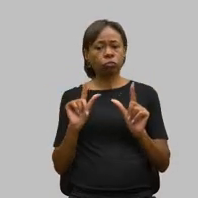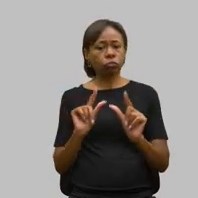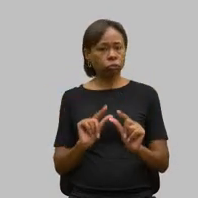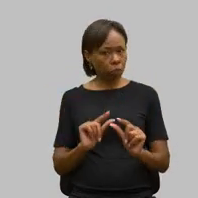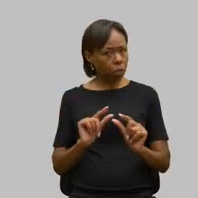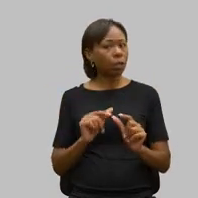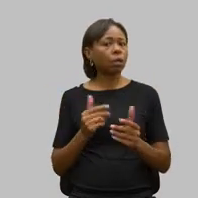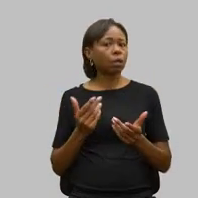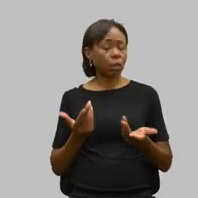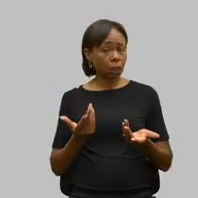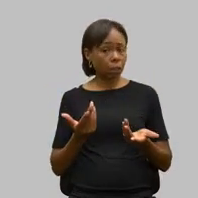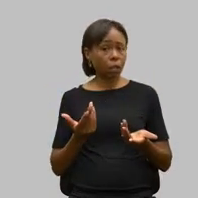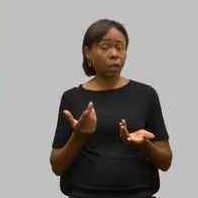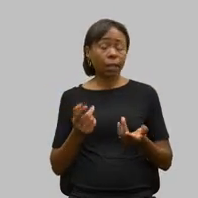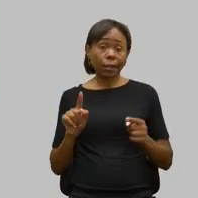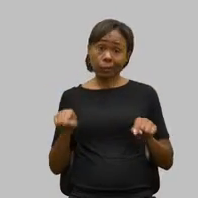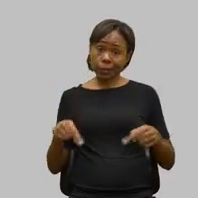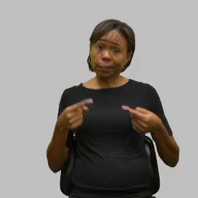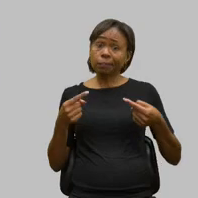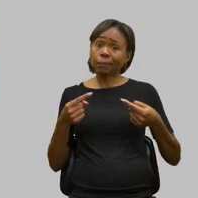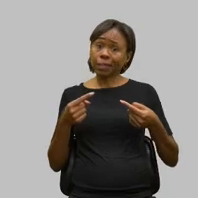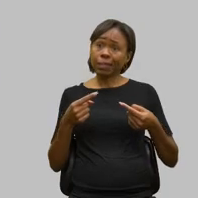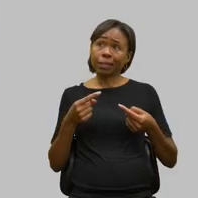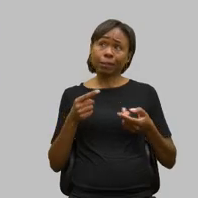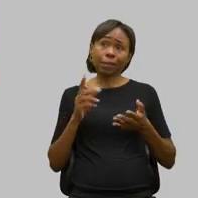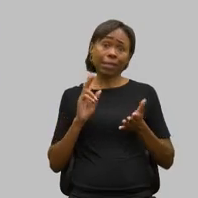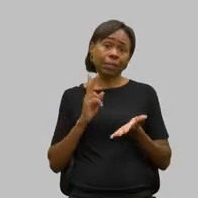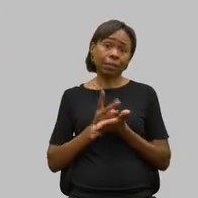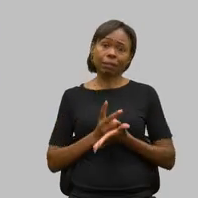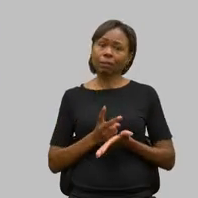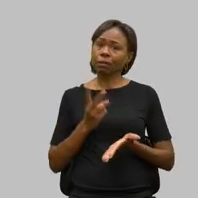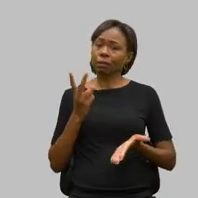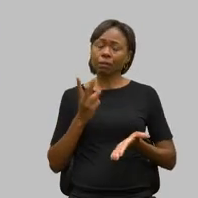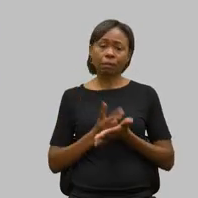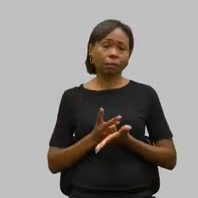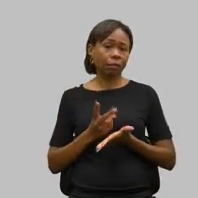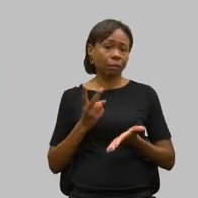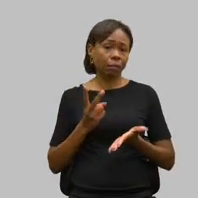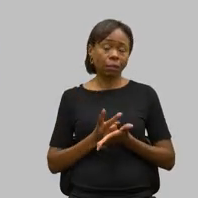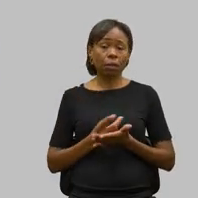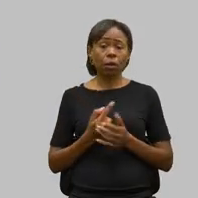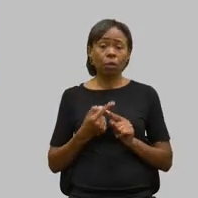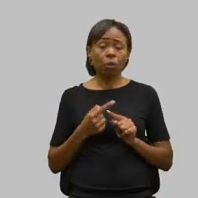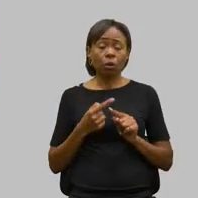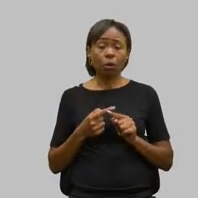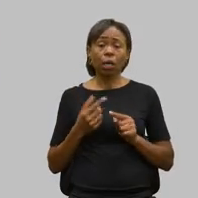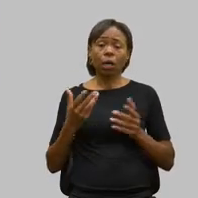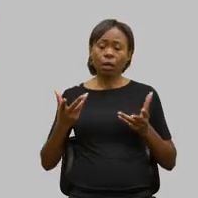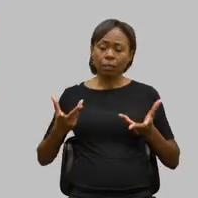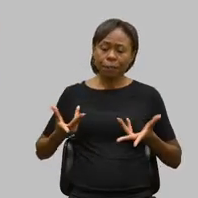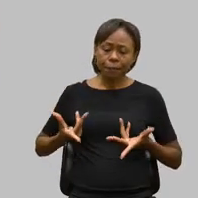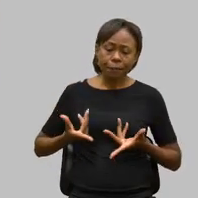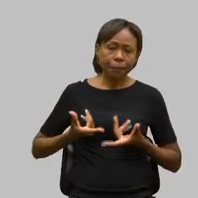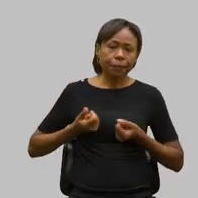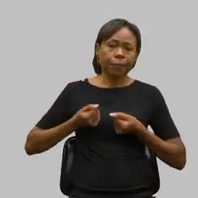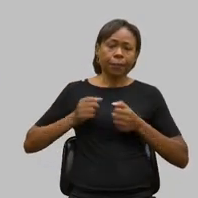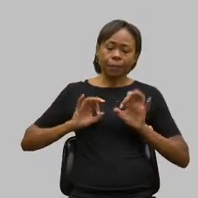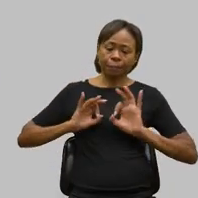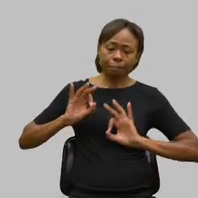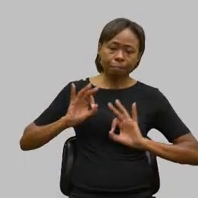E a gente sabe que é uma demanda que não acaba nunca, porque quanto mais se aprimora, quanto mais se melhora